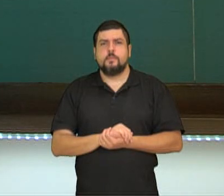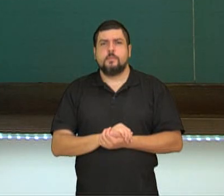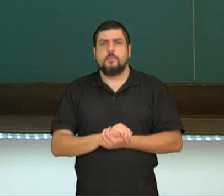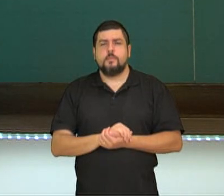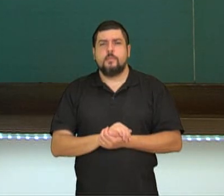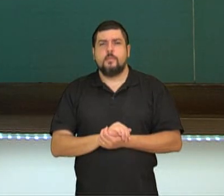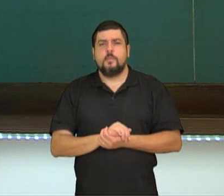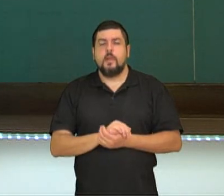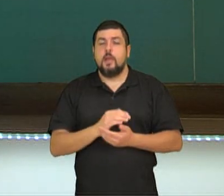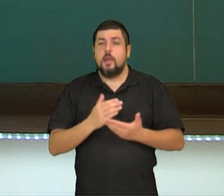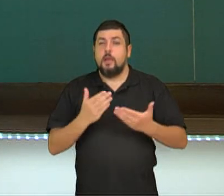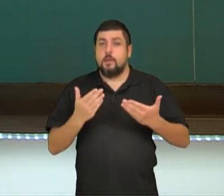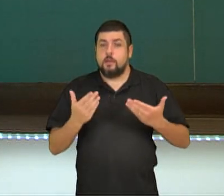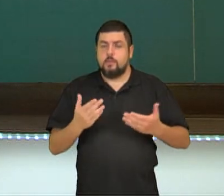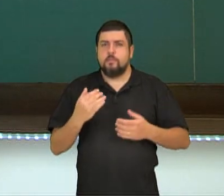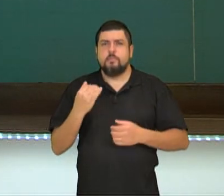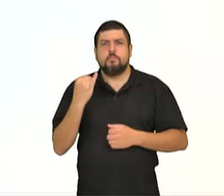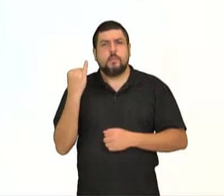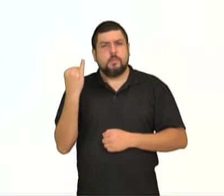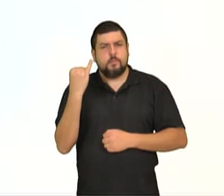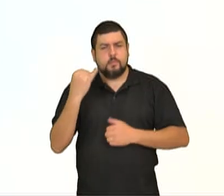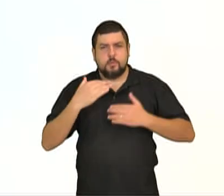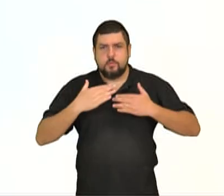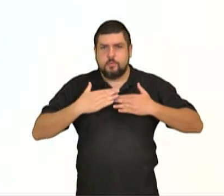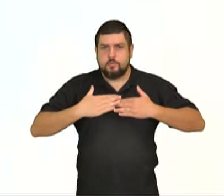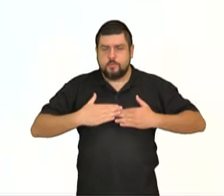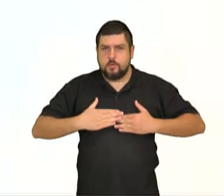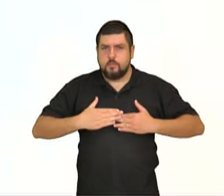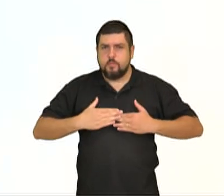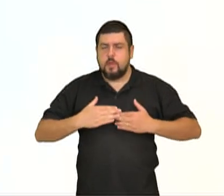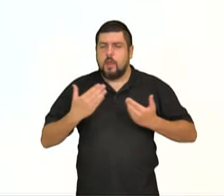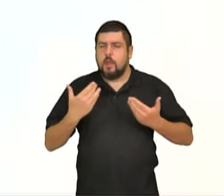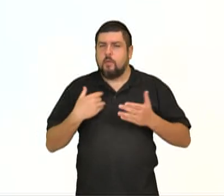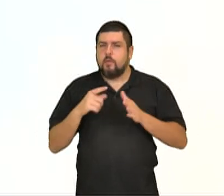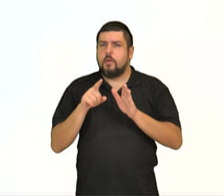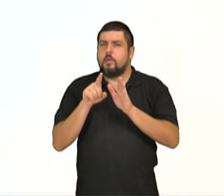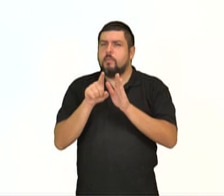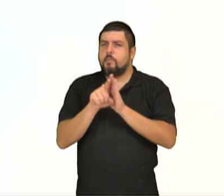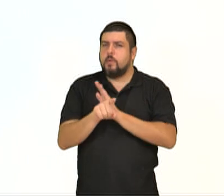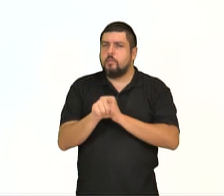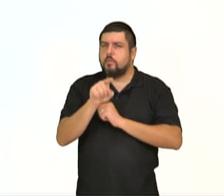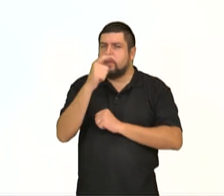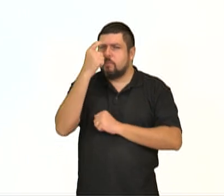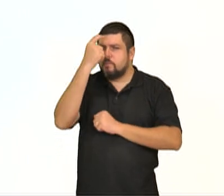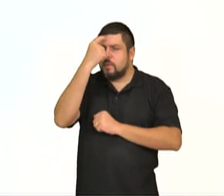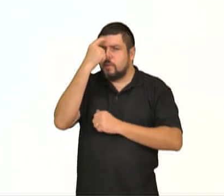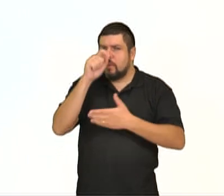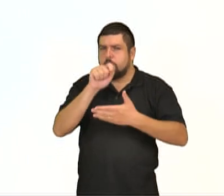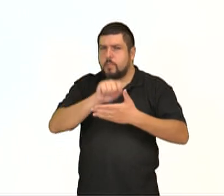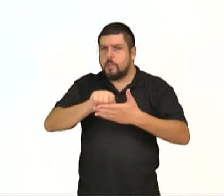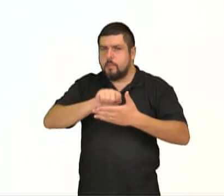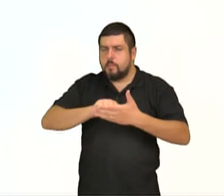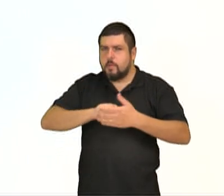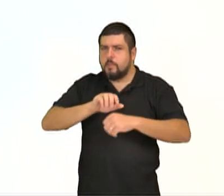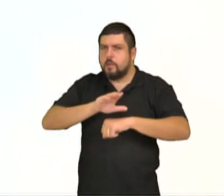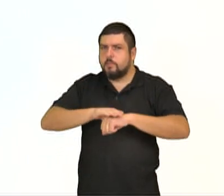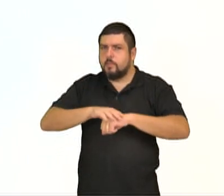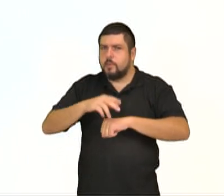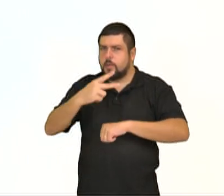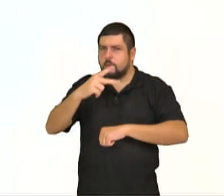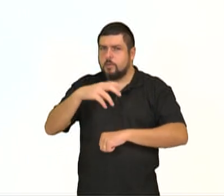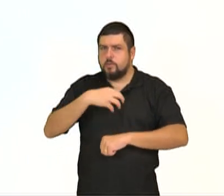nisso, em ser fundamental para o nosso organismo, uma questão aqui para você responder aí com as suas palavras. Por que